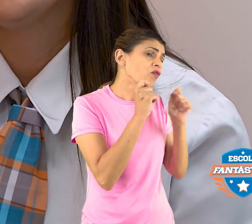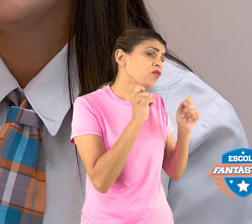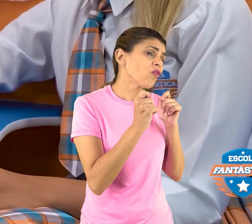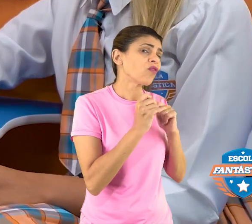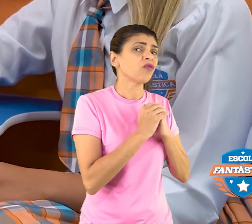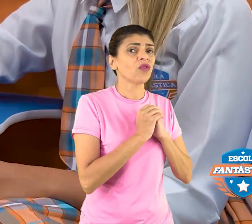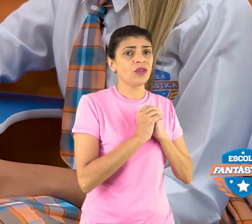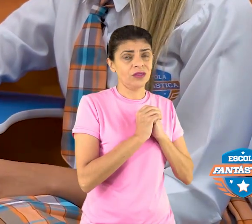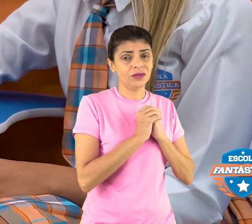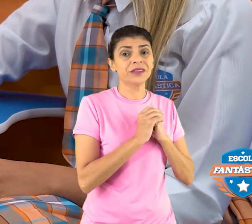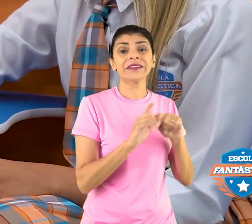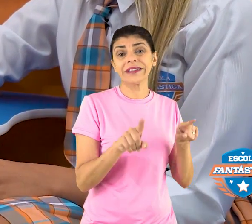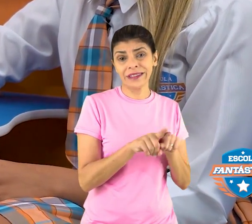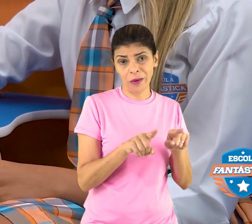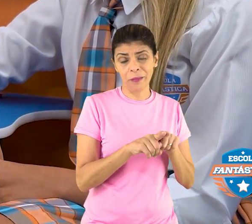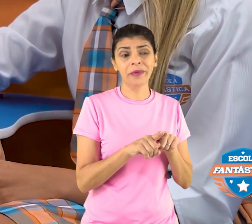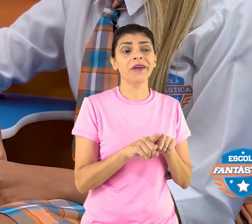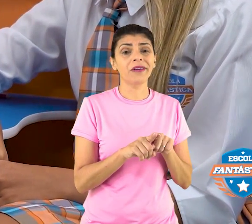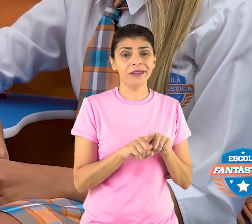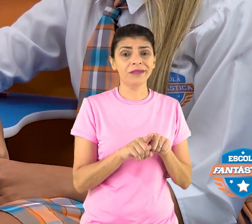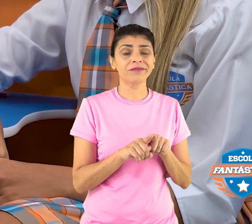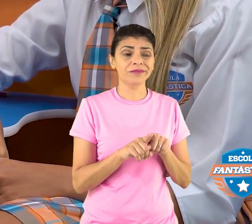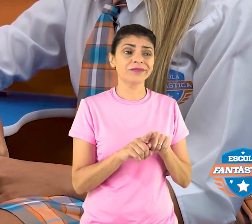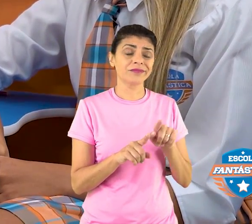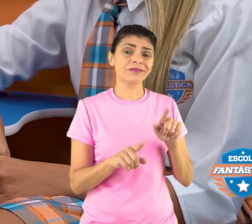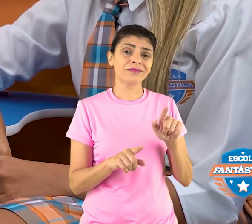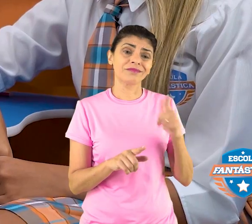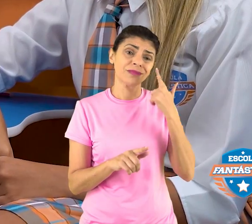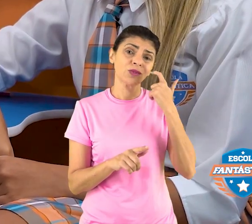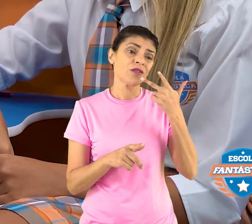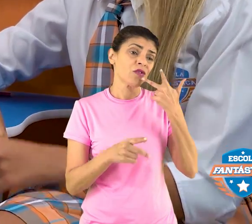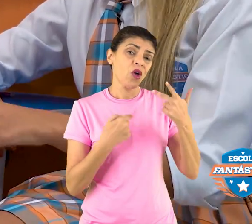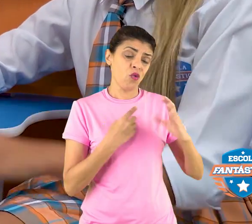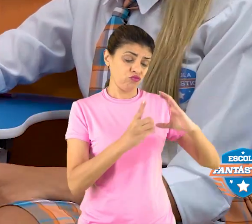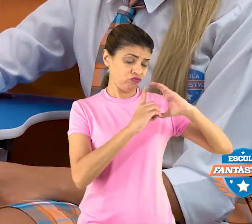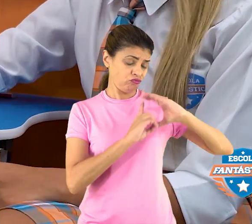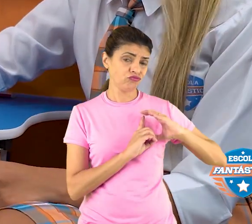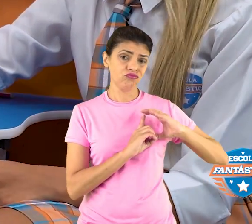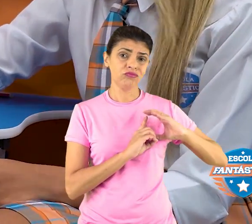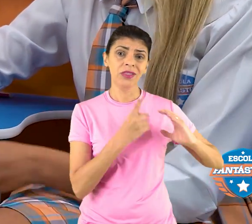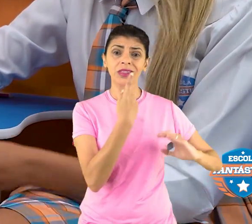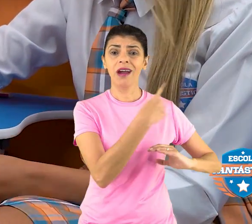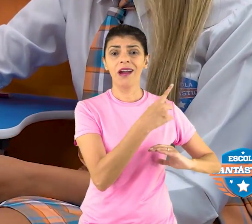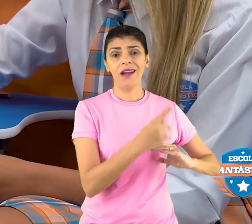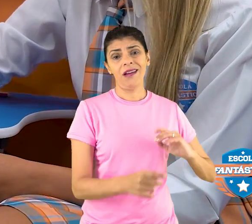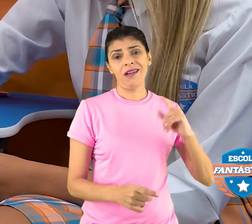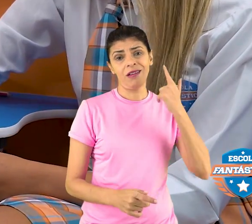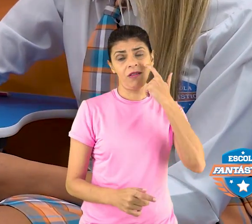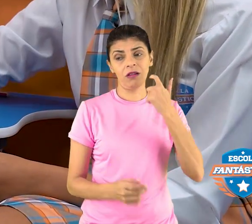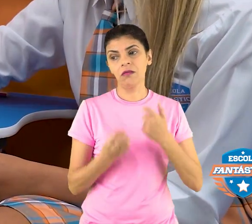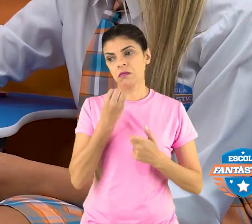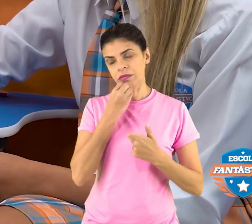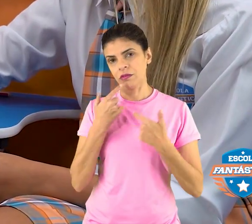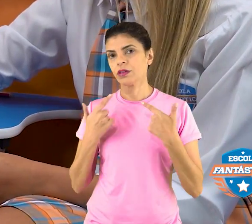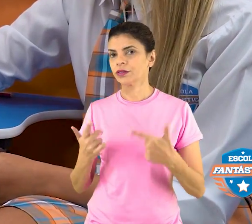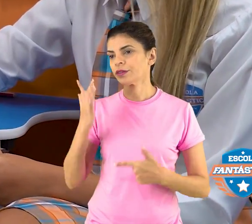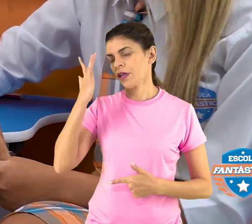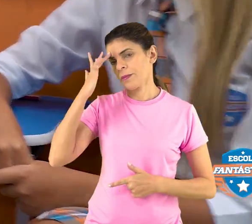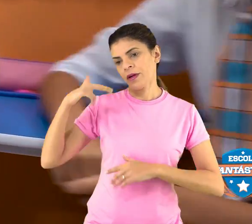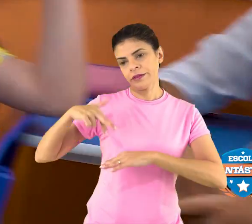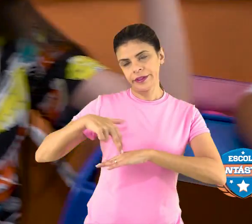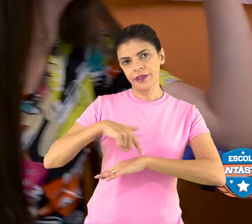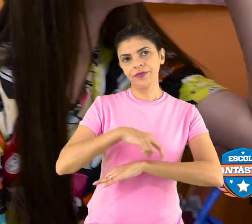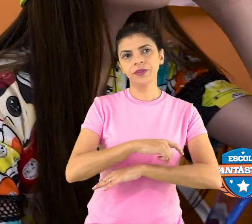fofo. E depois ele disse que eu moro dentro do coração dele. É, Gi. Boa sorte com o Lucas amanhã no